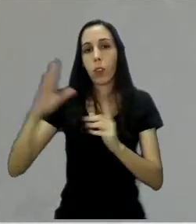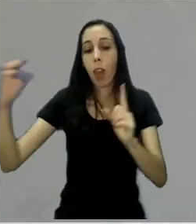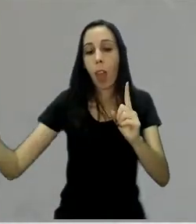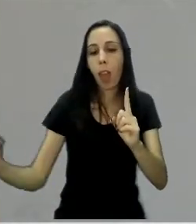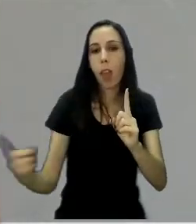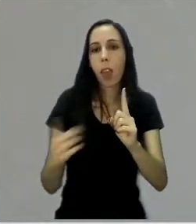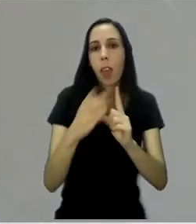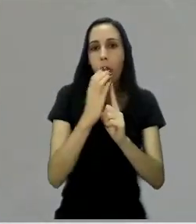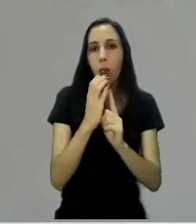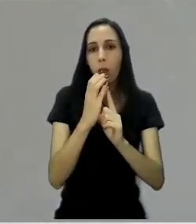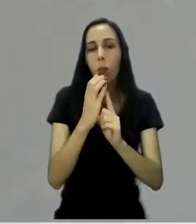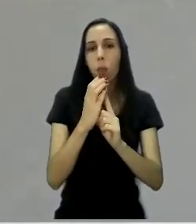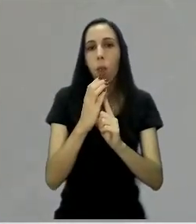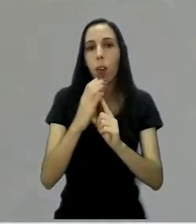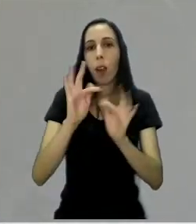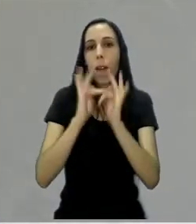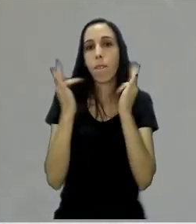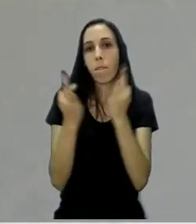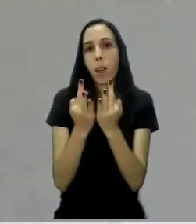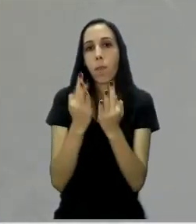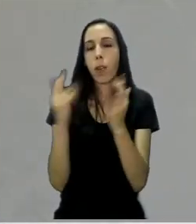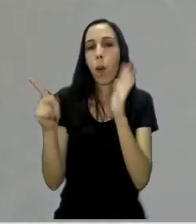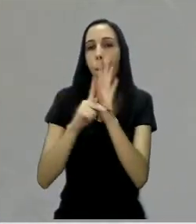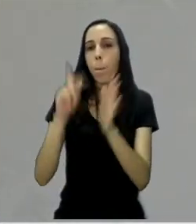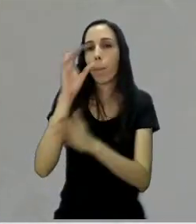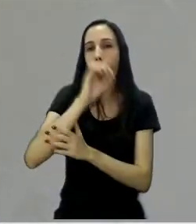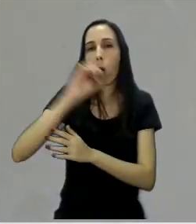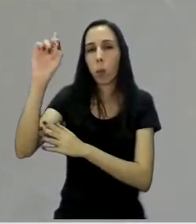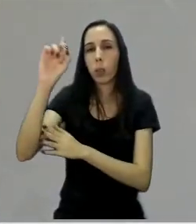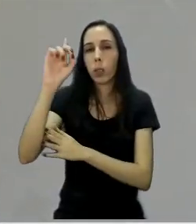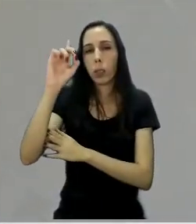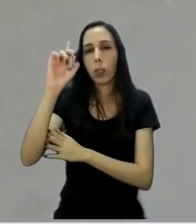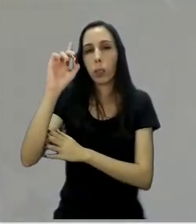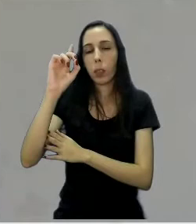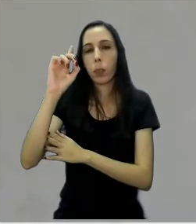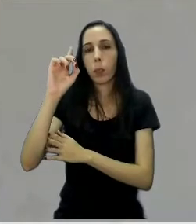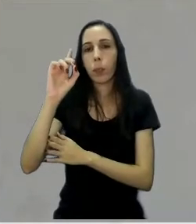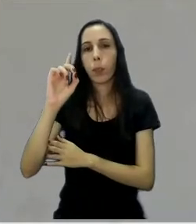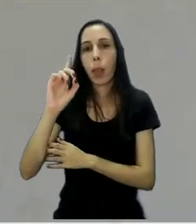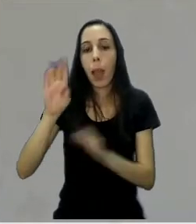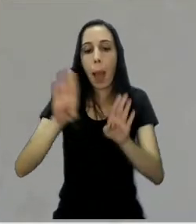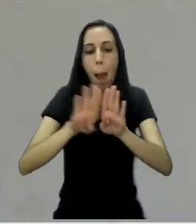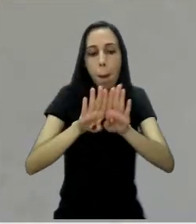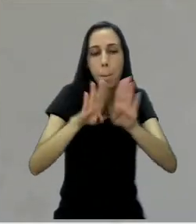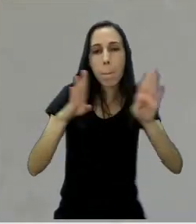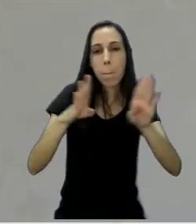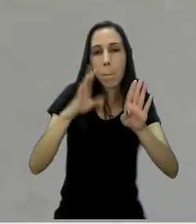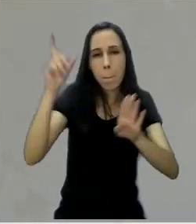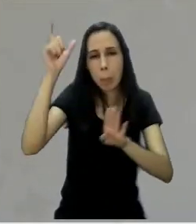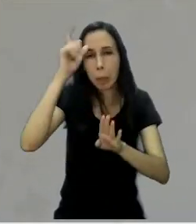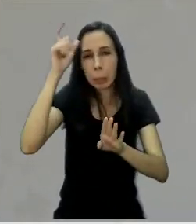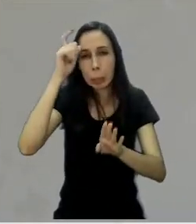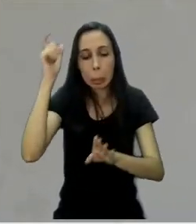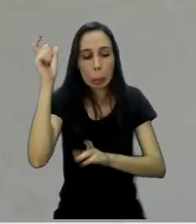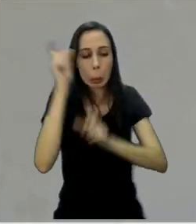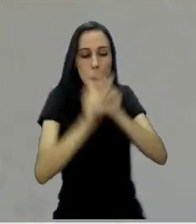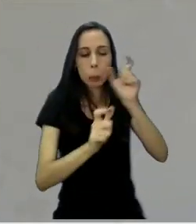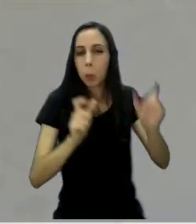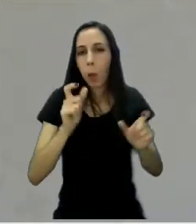é incorporado à família de Deus. As portas do inferno